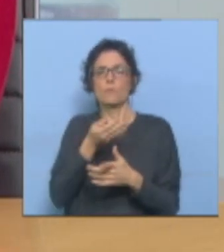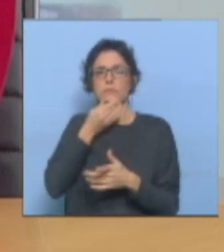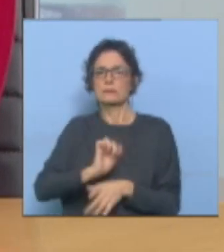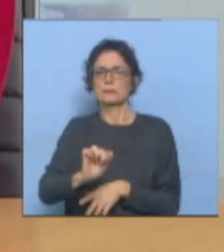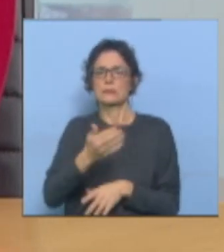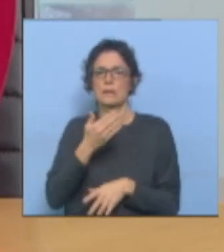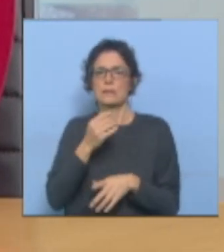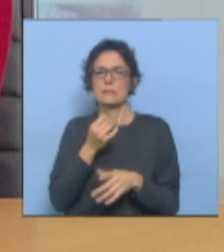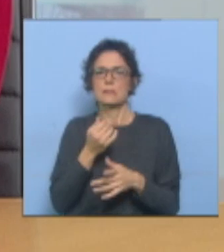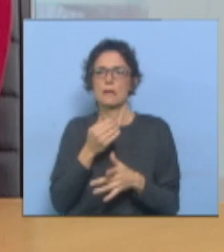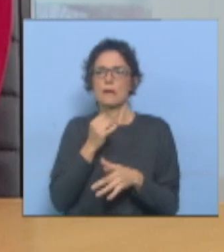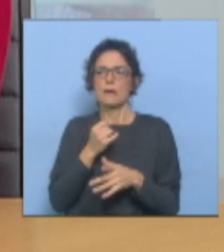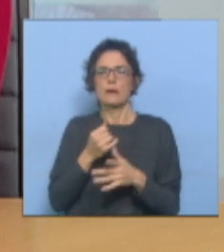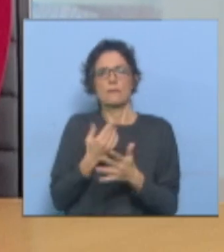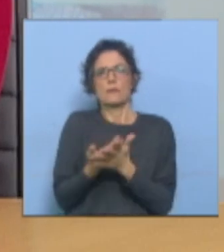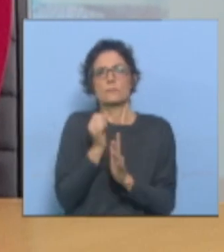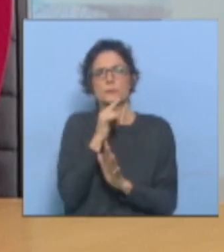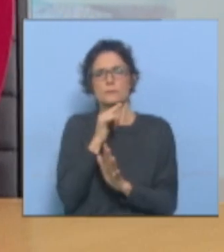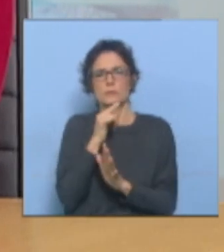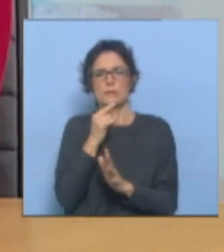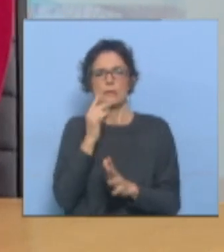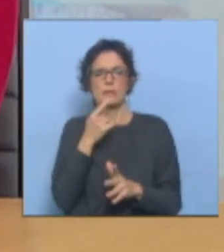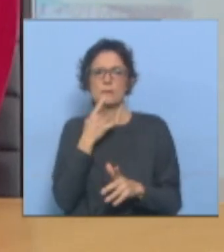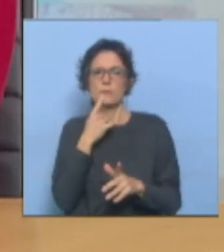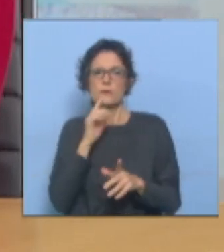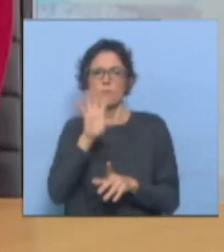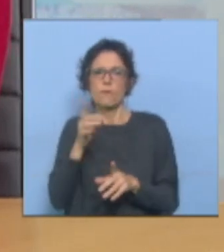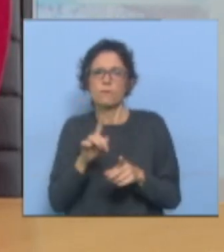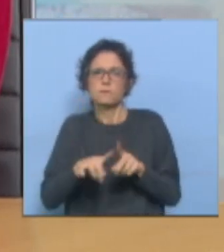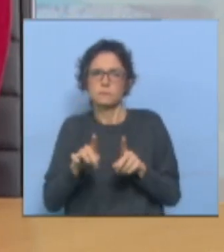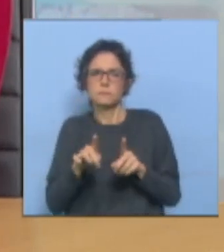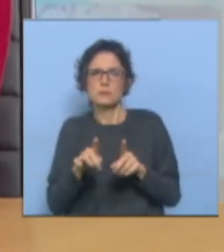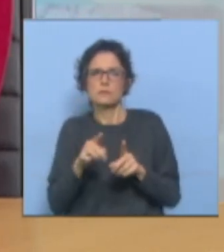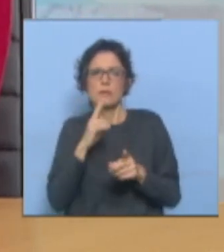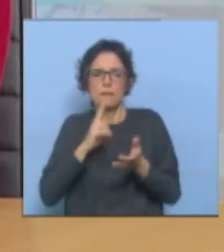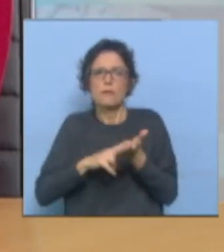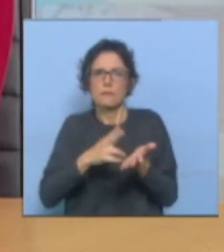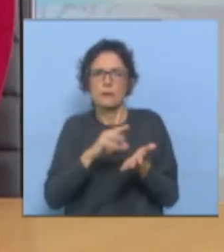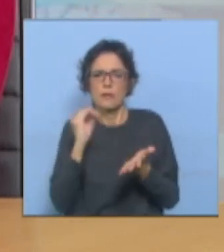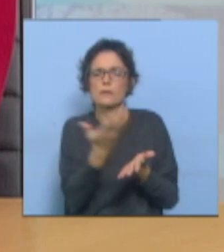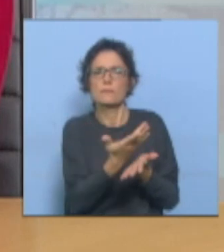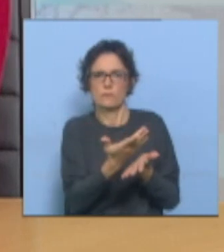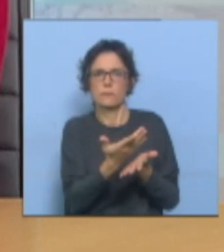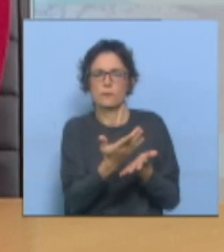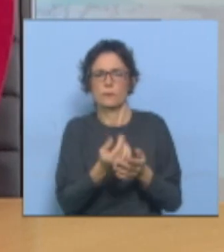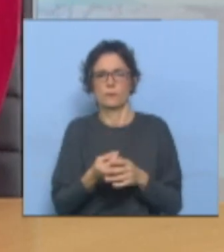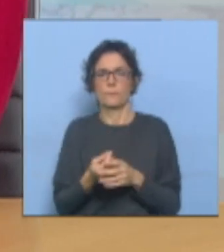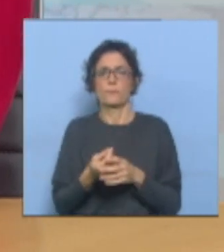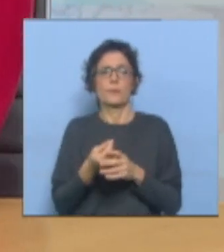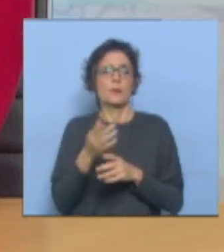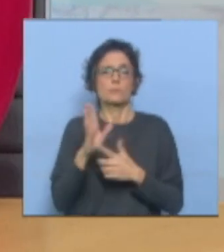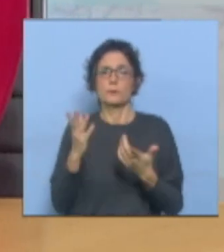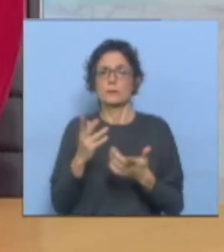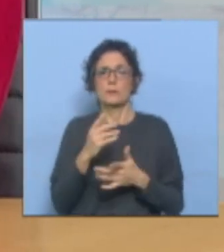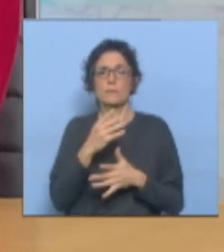a realidade muitas vezes é muito diferente daquela que os estudantes têm nas grandes cidades. Ainda ao interior do país conhecem o isolamento dos idosos, a